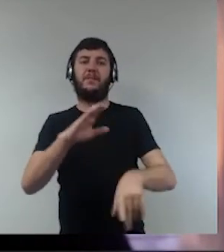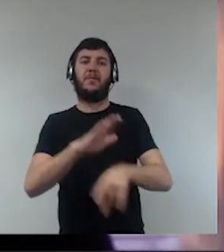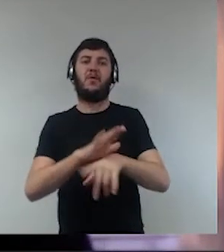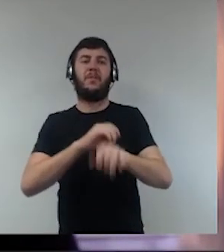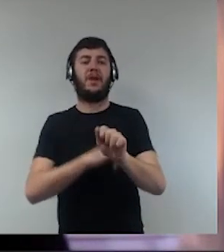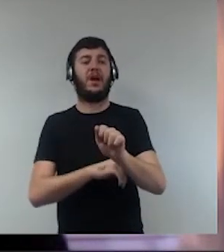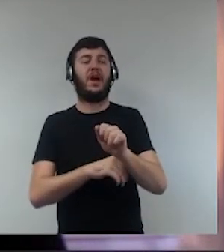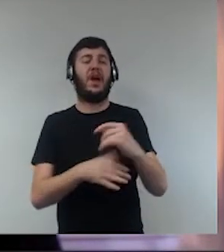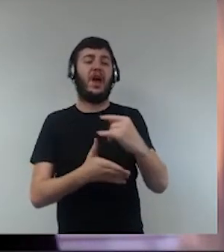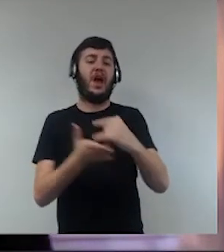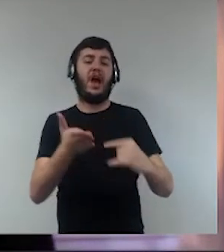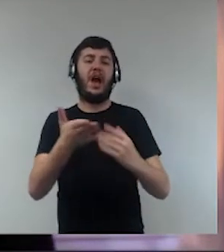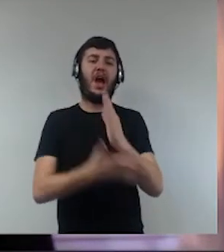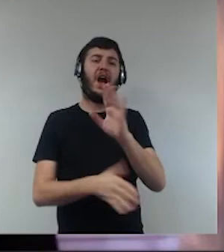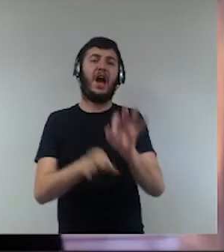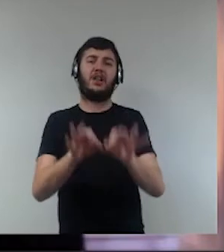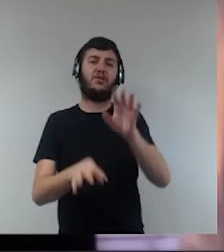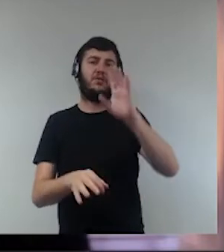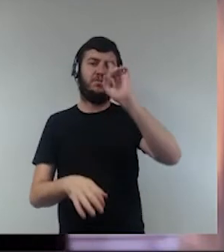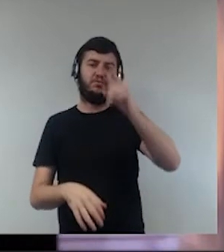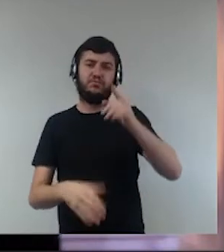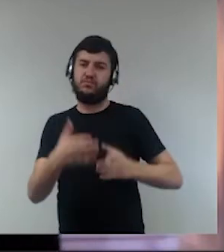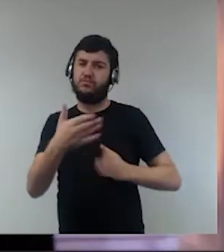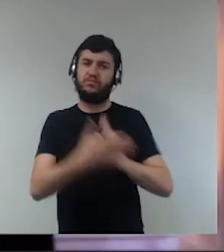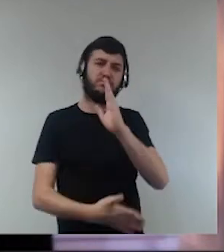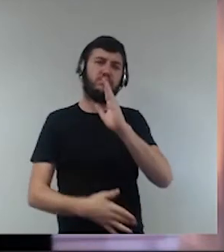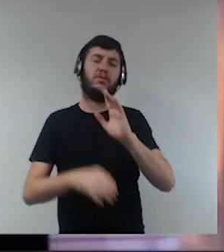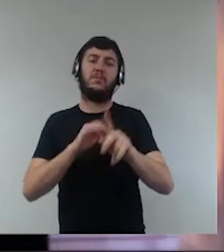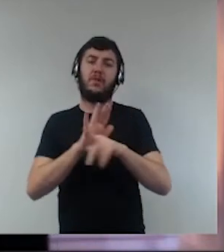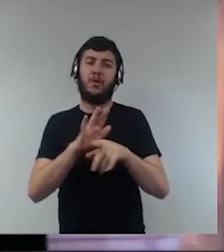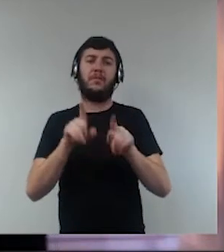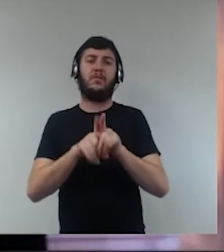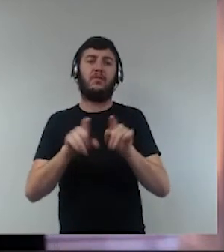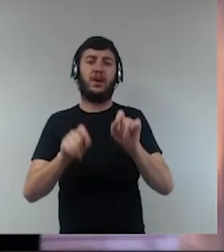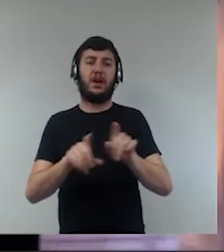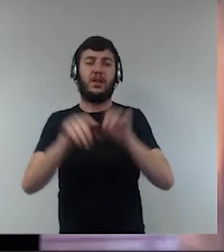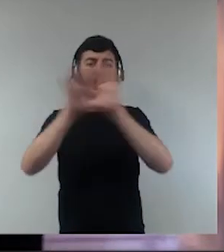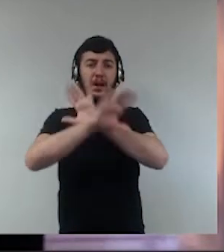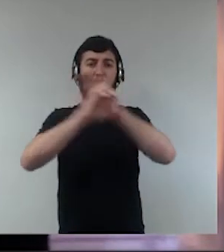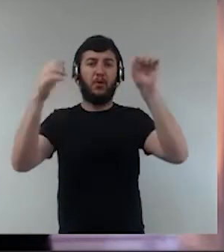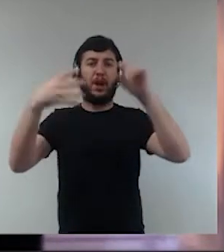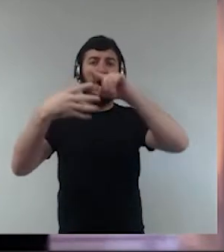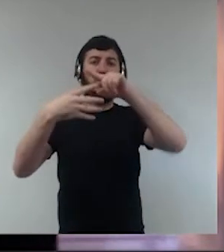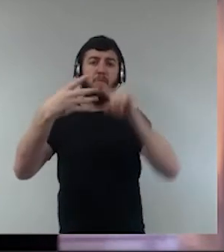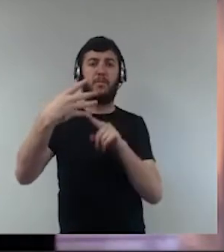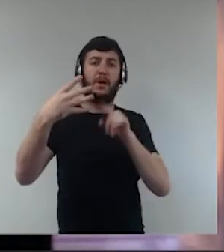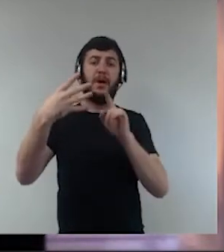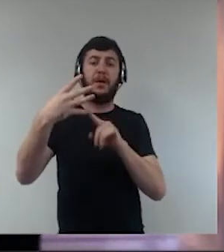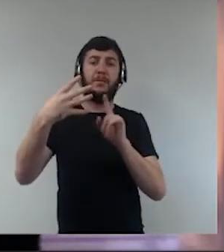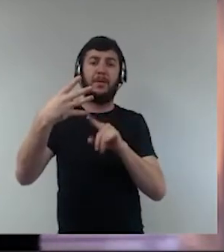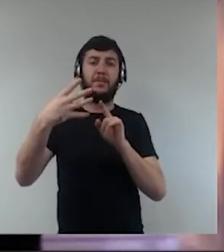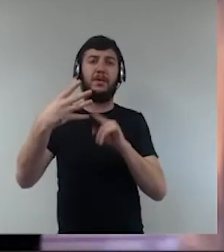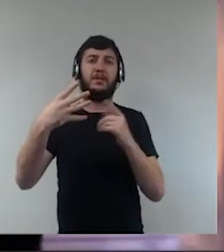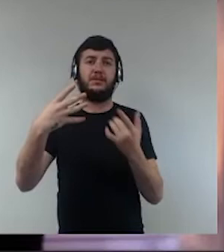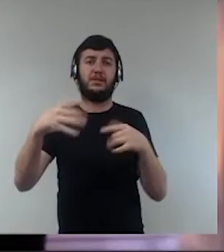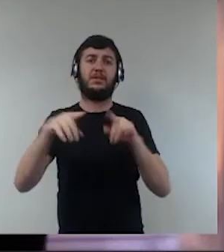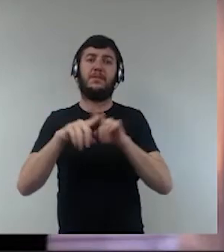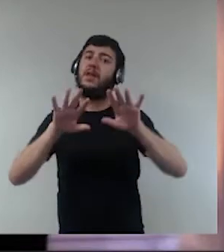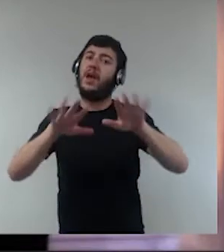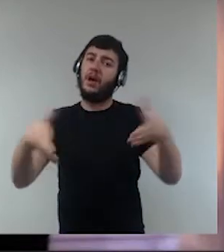das iniciativas dos tribunais de segunda instância. Por mais que eu diga isso, eu tenho que também dizer